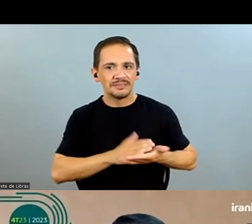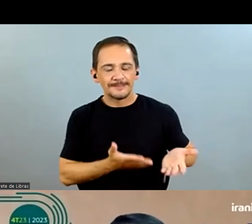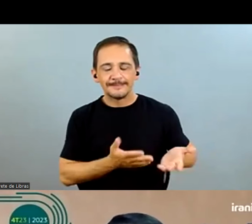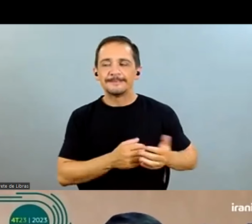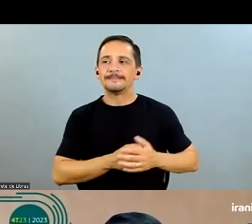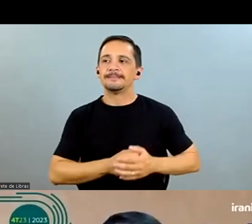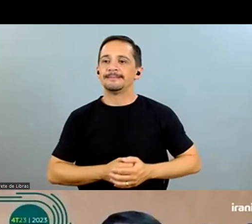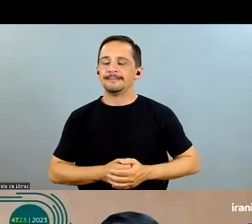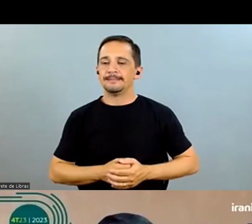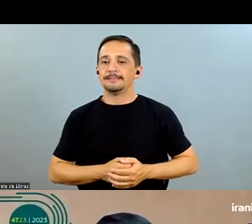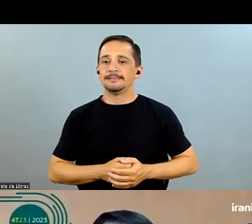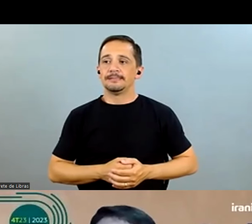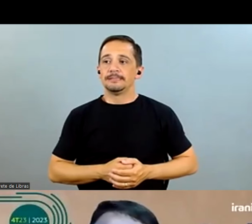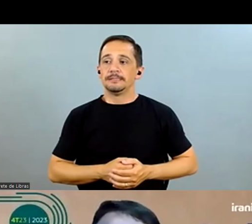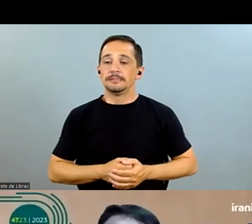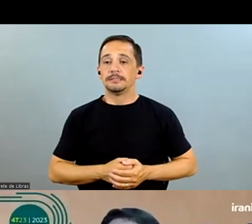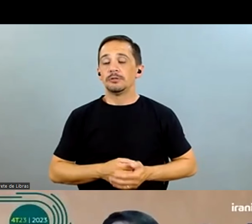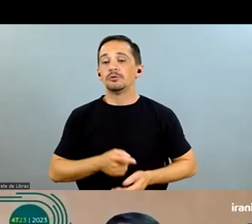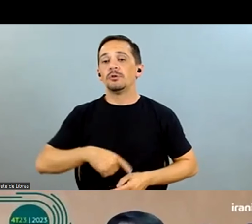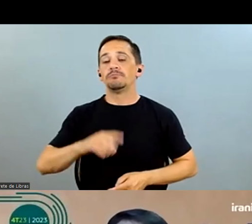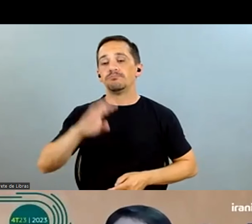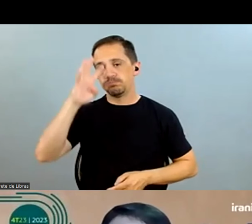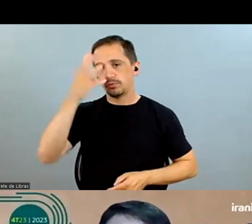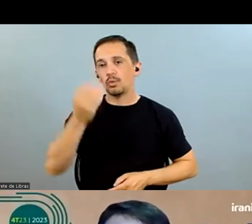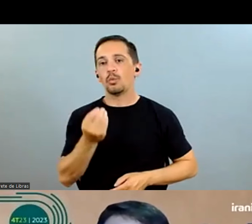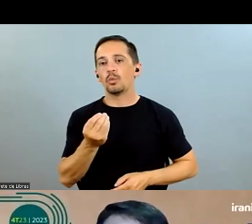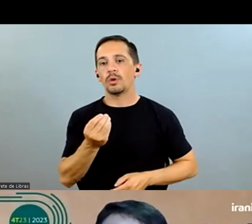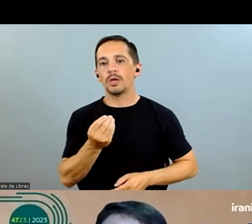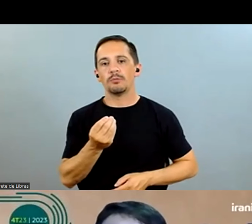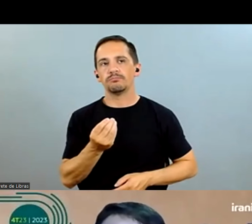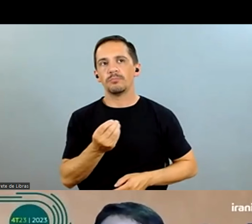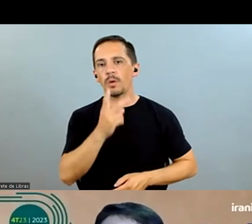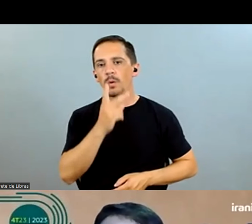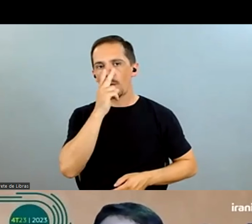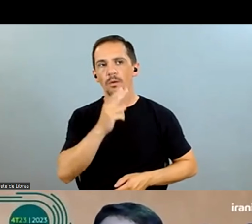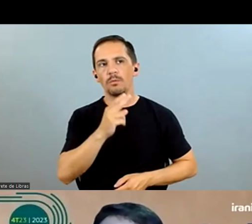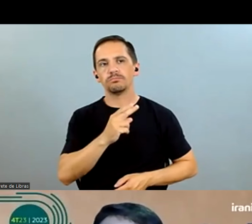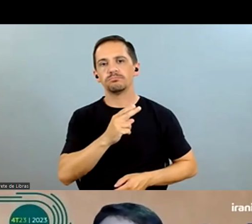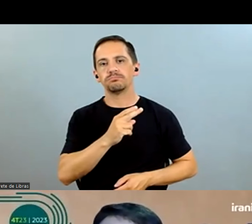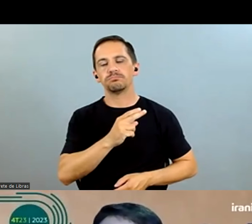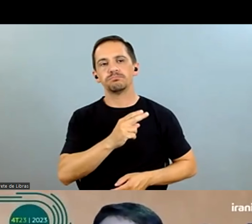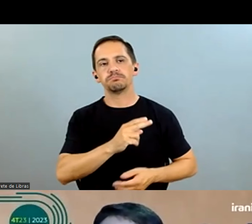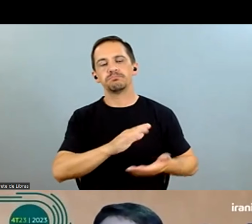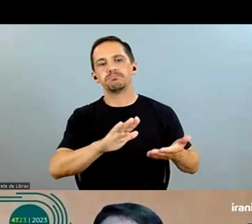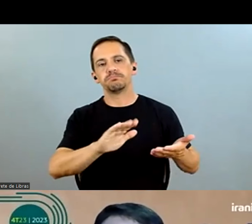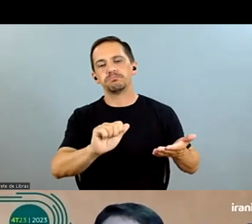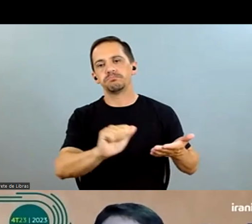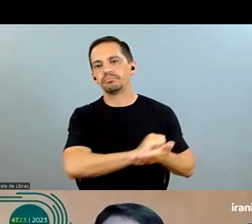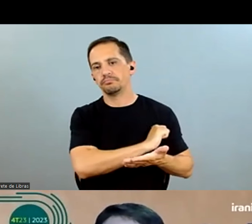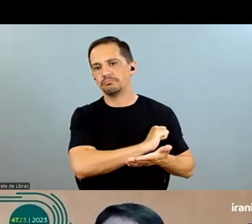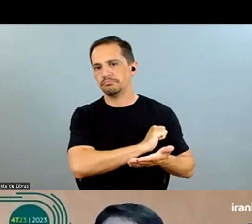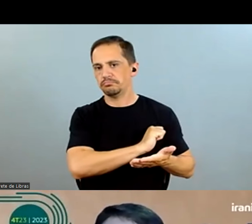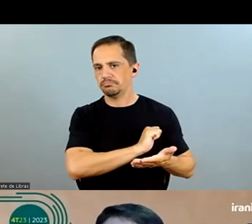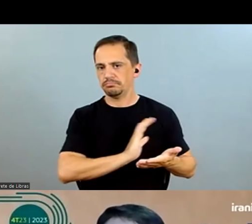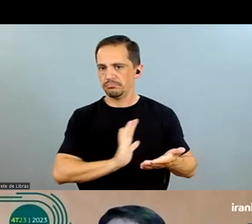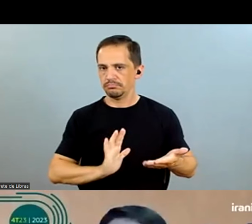esses ativos então nós procedemos abaixo assim como como Eh manda a melhor prática de gestão né E que você